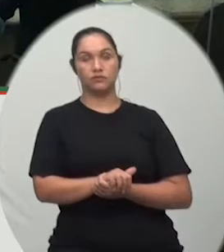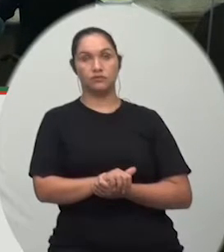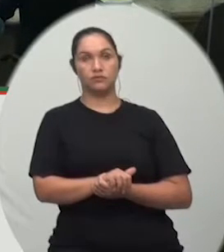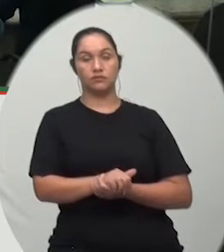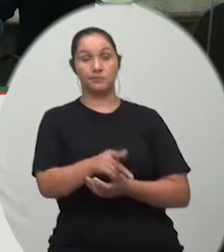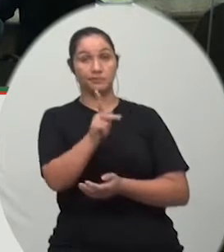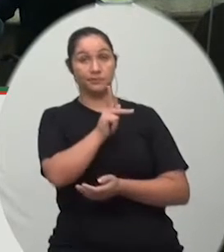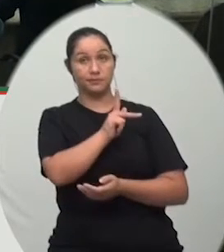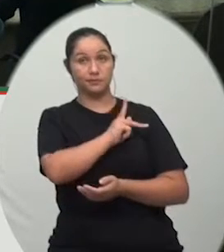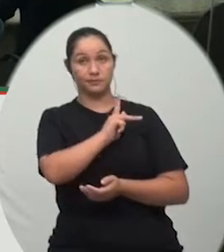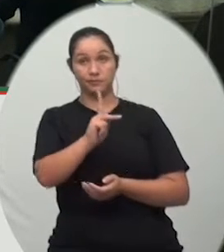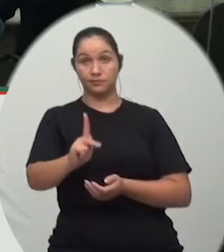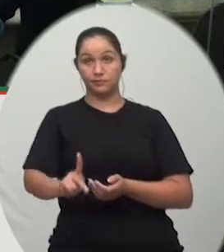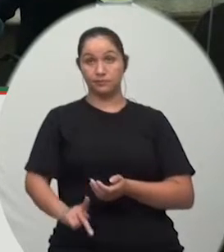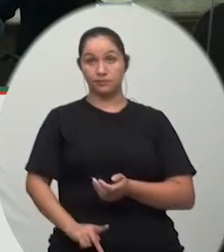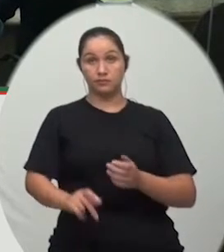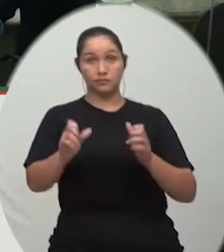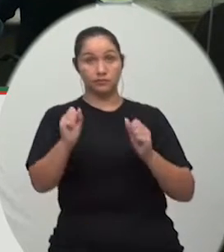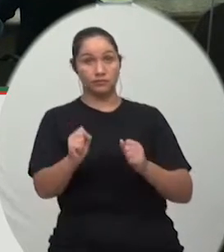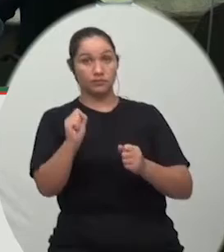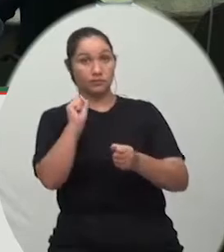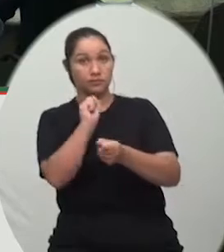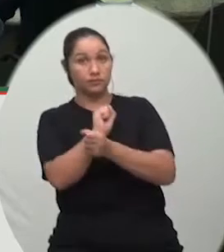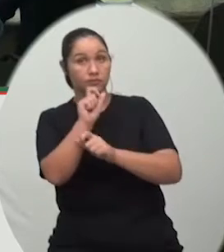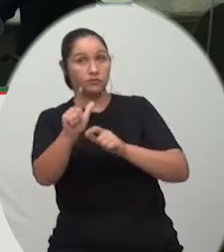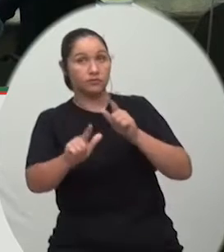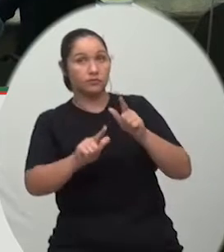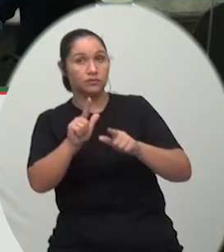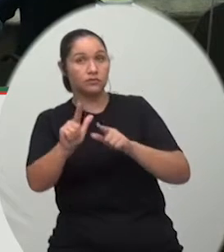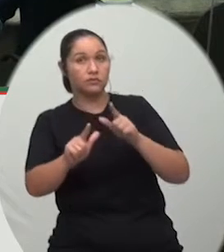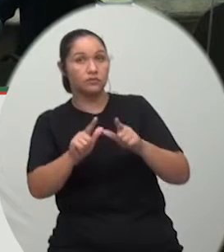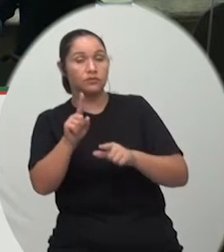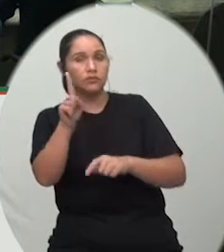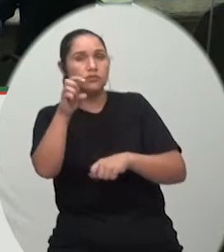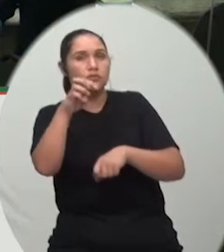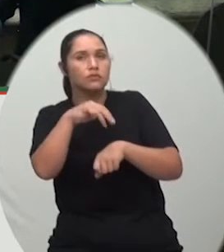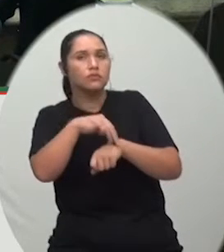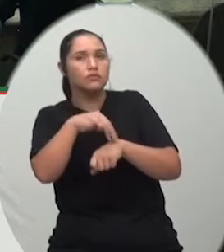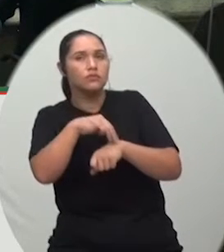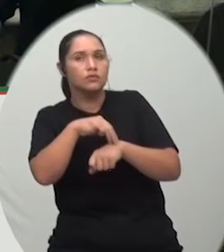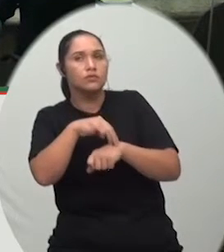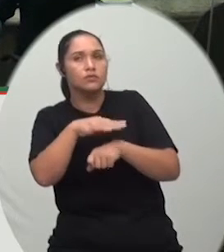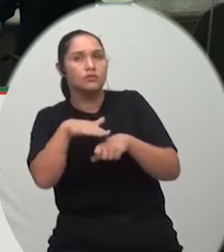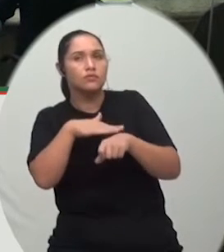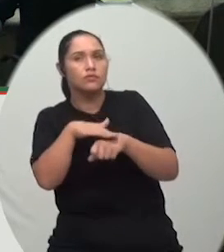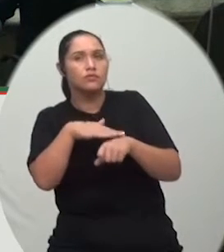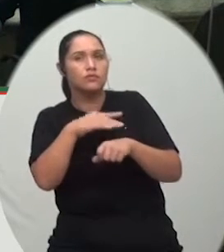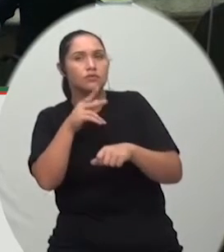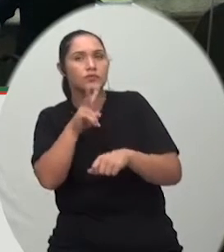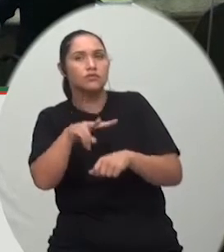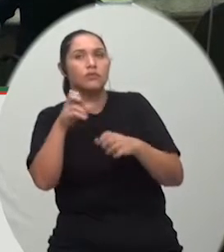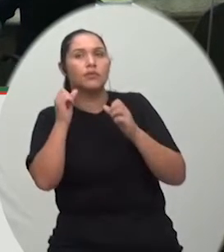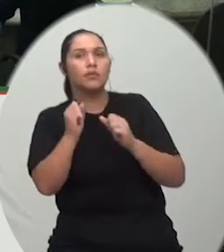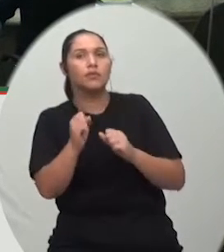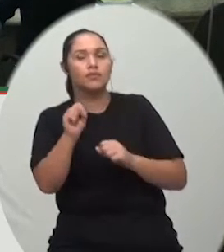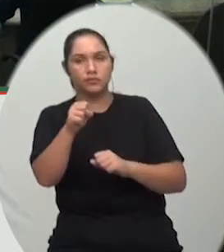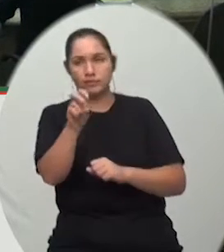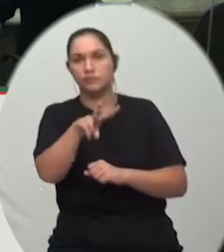Senhor presidente, a possibilidade de suspender os trabalhos por um minuto aqui na frente mesmo, com todos os vereadores? Será atendido pelo vereador.